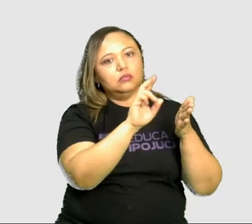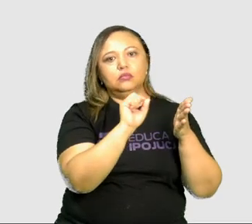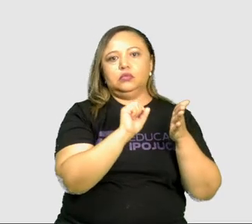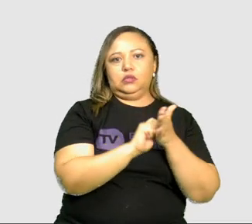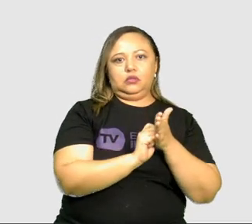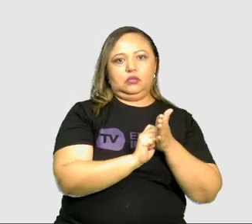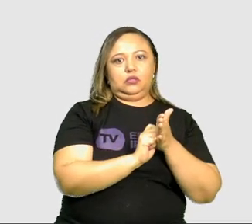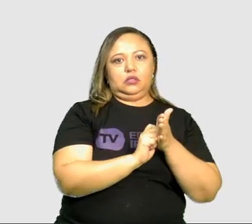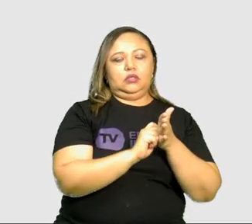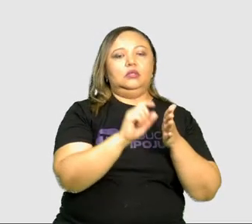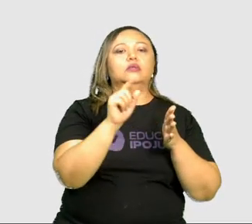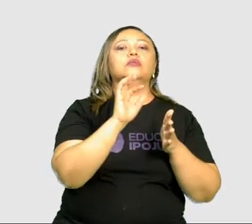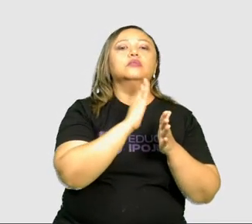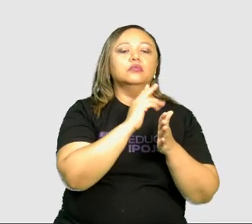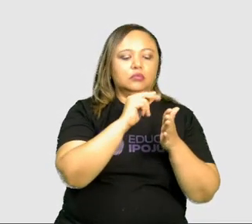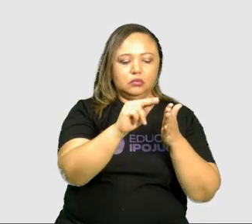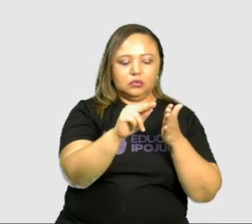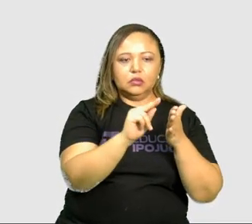turma e a data.